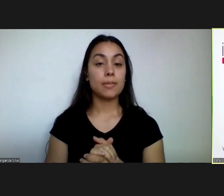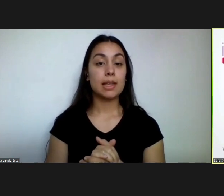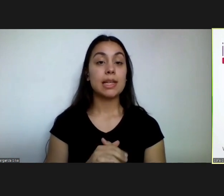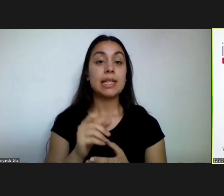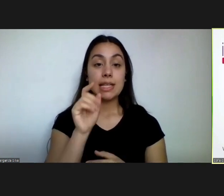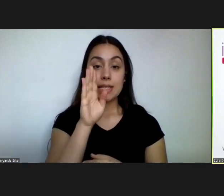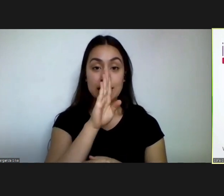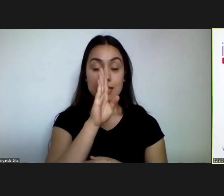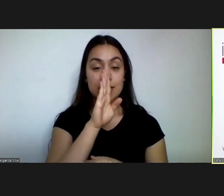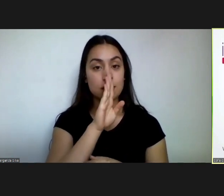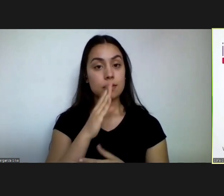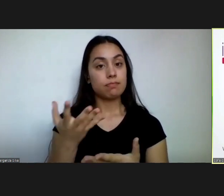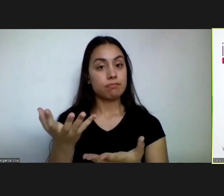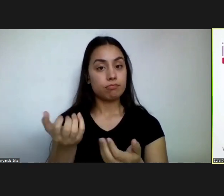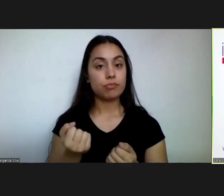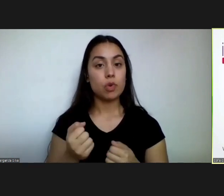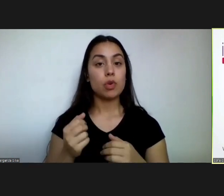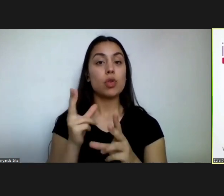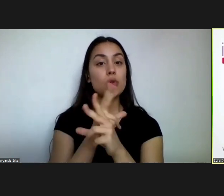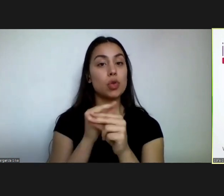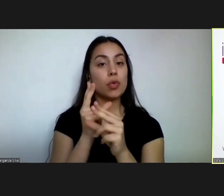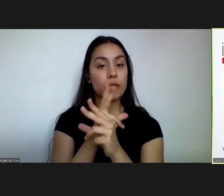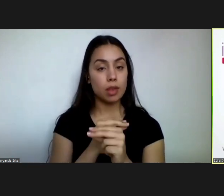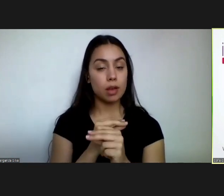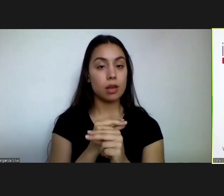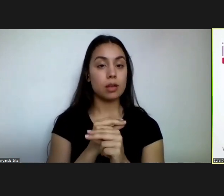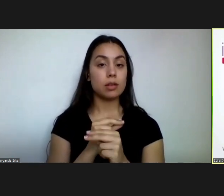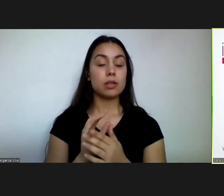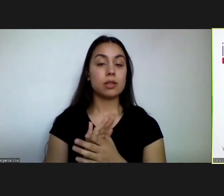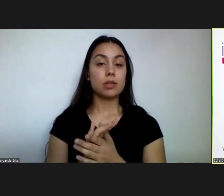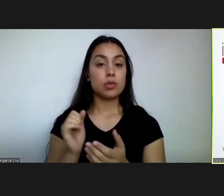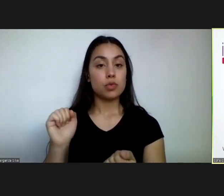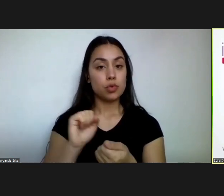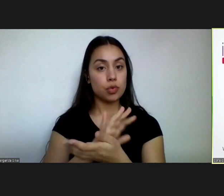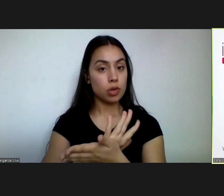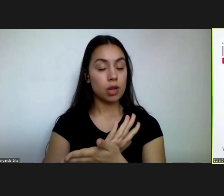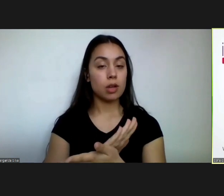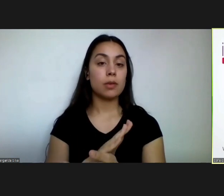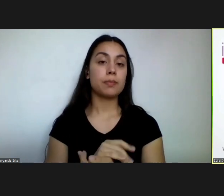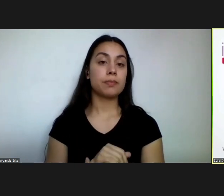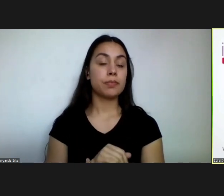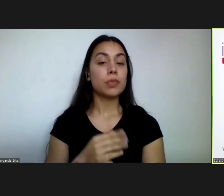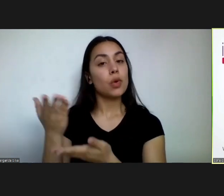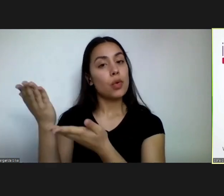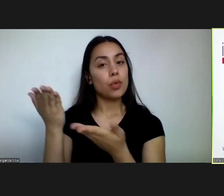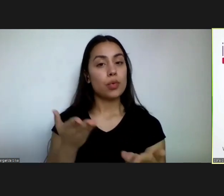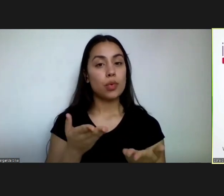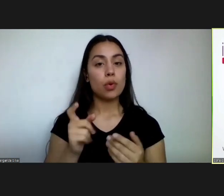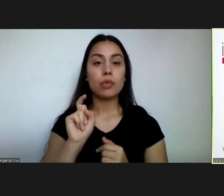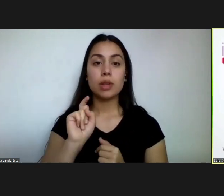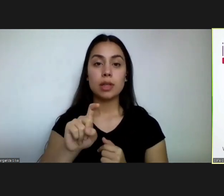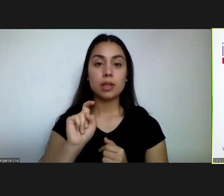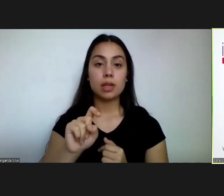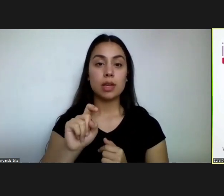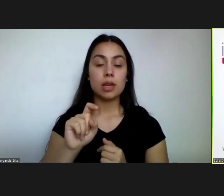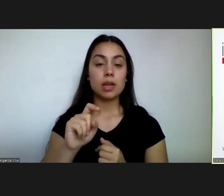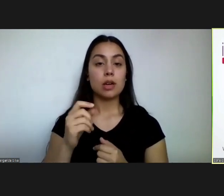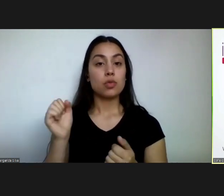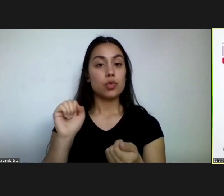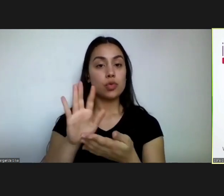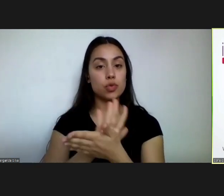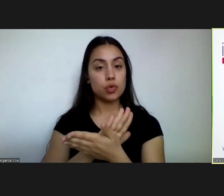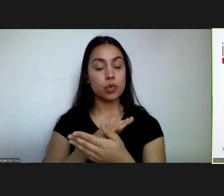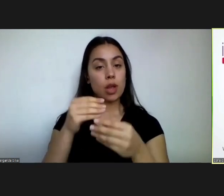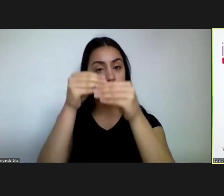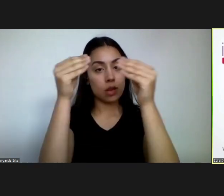notícias atualizadas sobre os cursos e outras iniciativas que o INA está a desenvolver, convido-vos a subscreverem a newsletter no